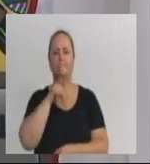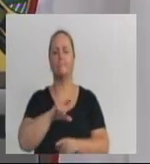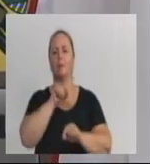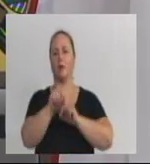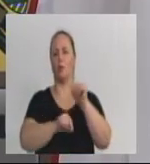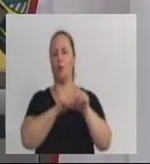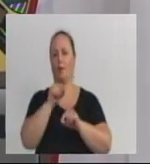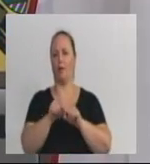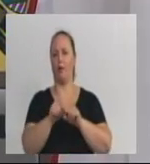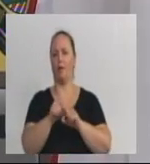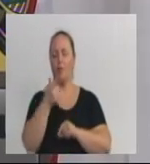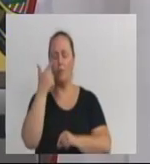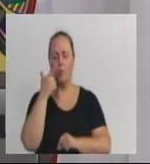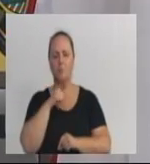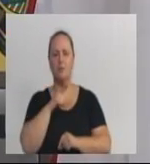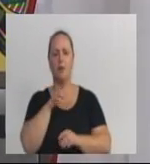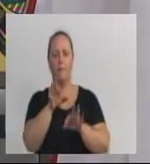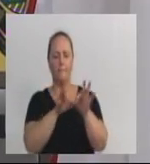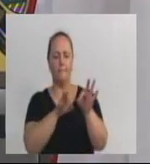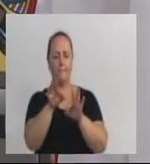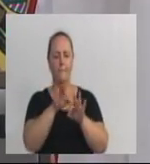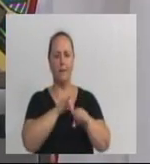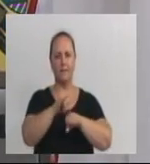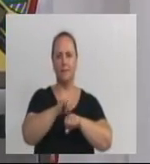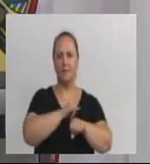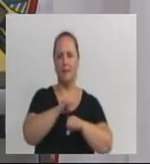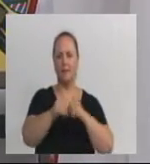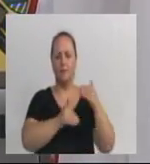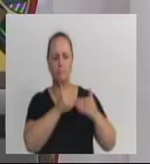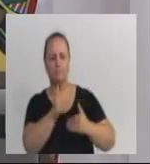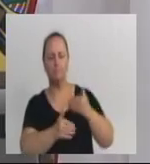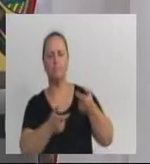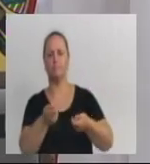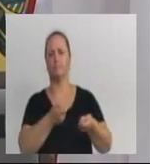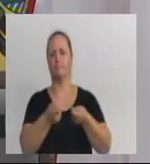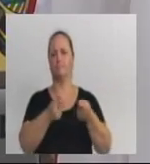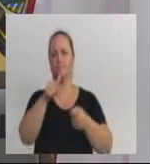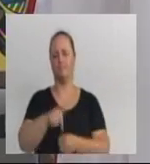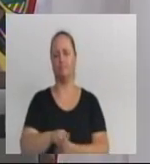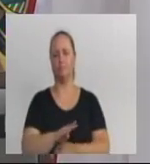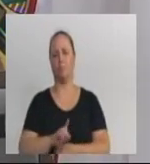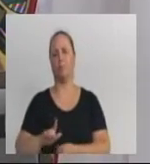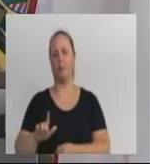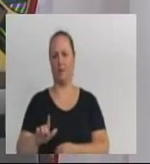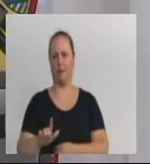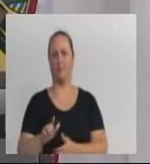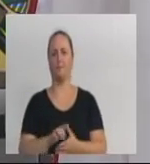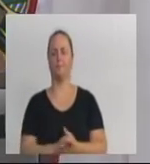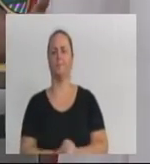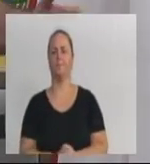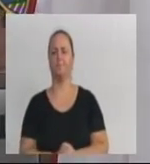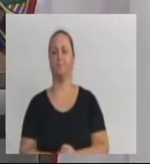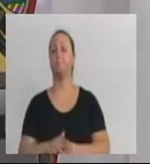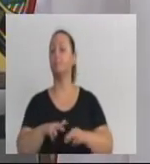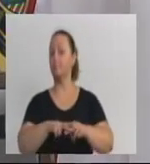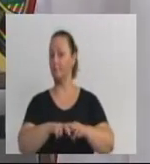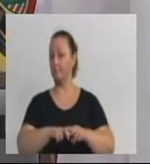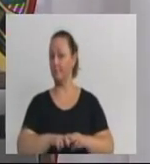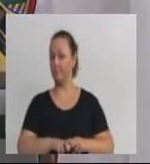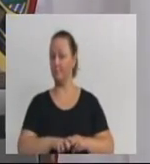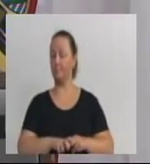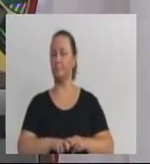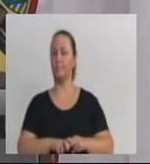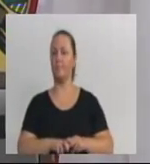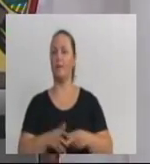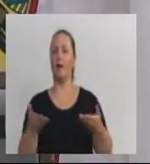traçar uma estratégia de desenvolvimento econômico para o município de Blumenau. Portanto, deixo aqui a